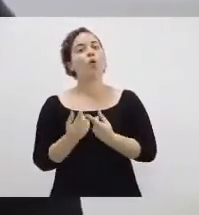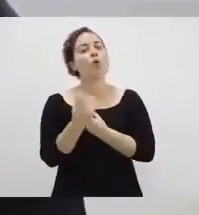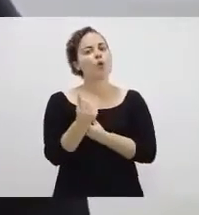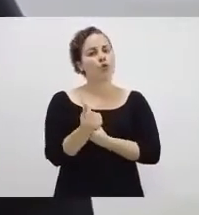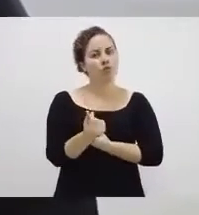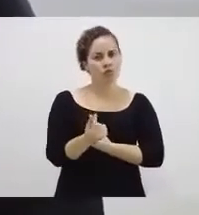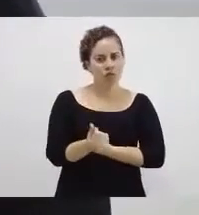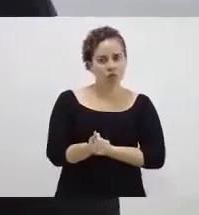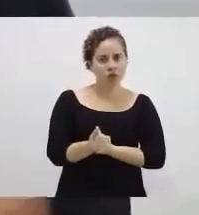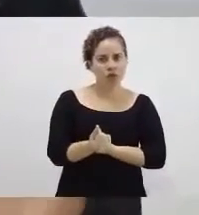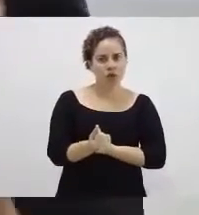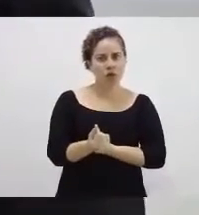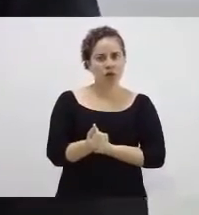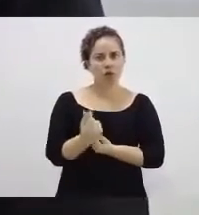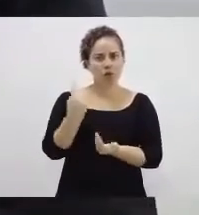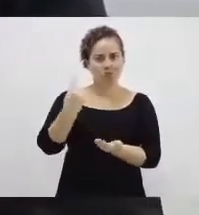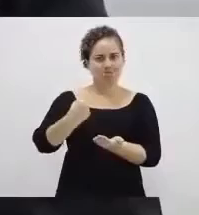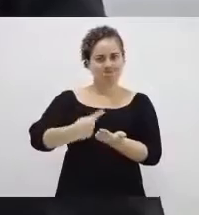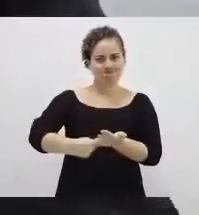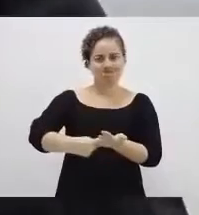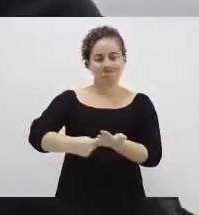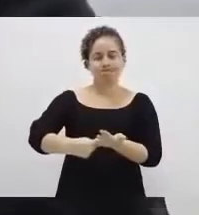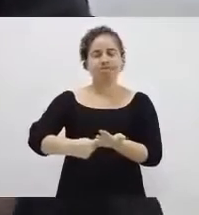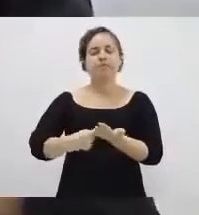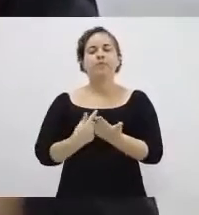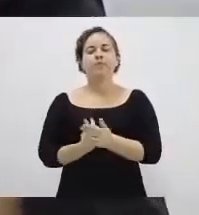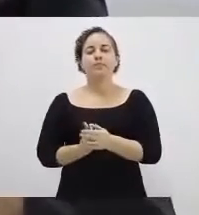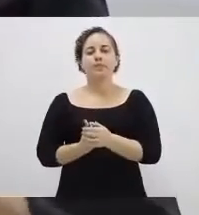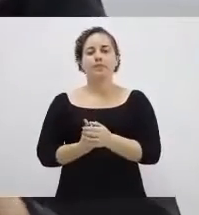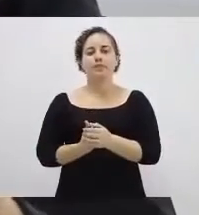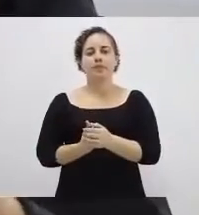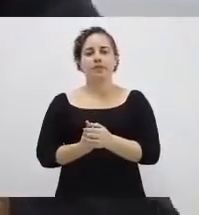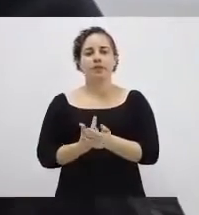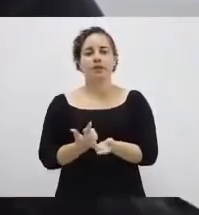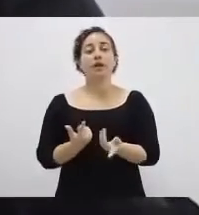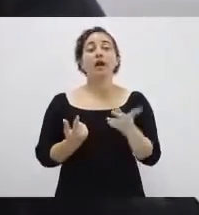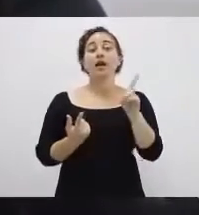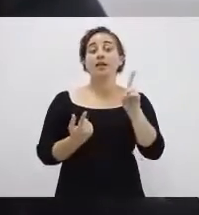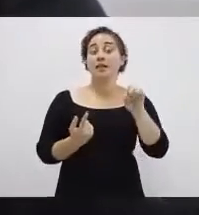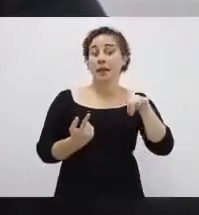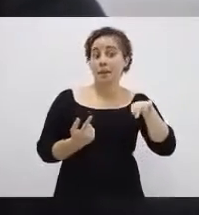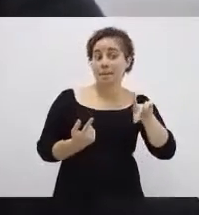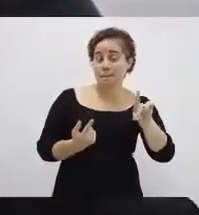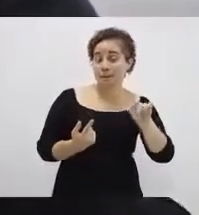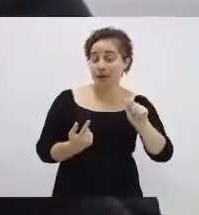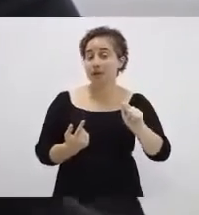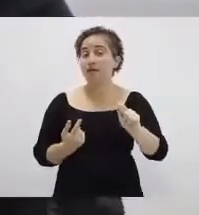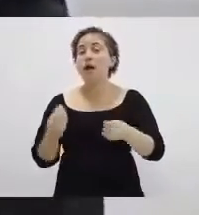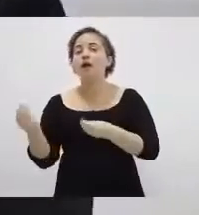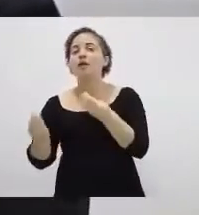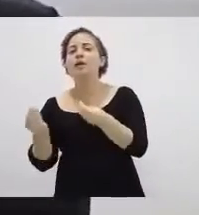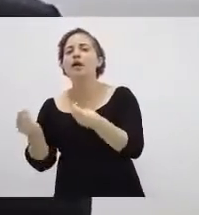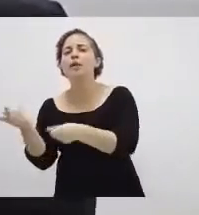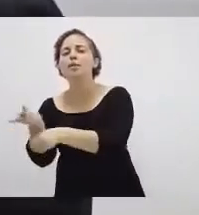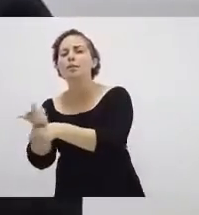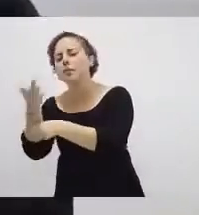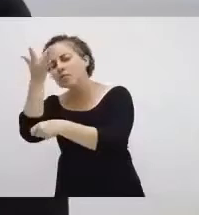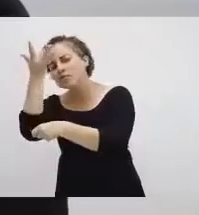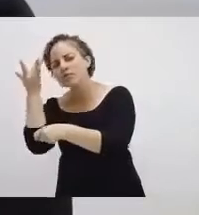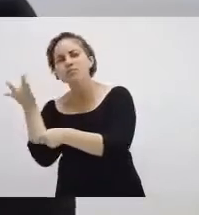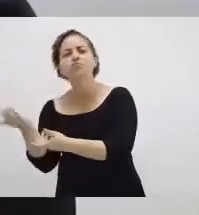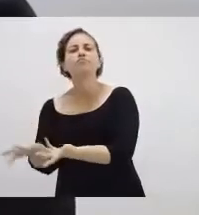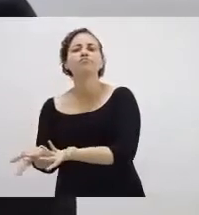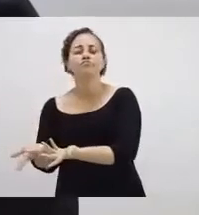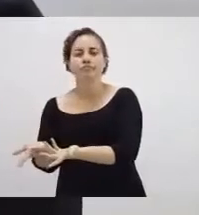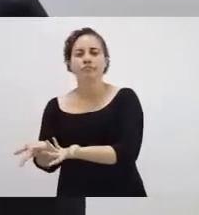de câmbio é determinada pela interação entre demanda de um lado e oferta do outro. Então, nesse